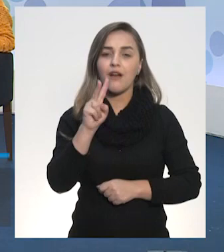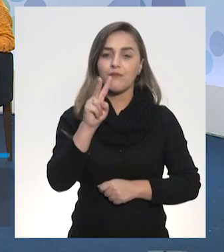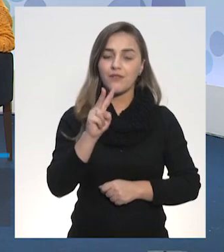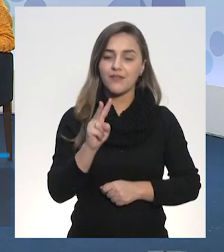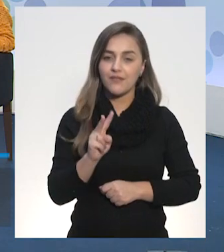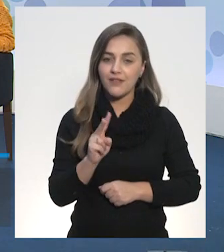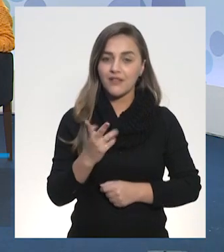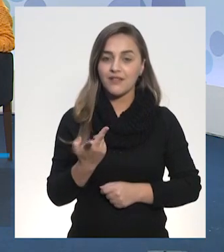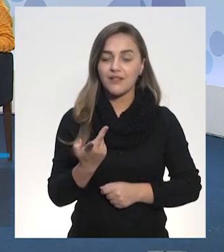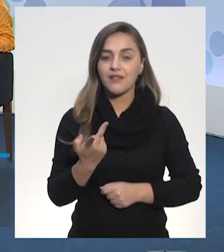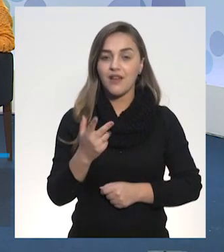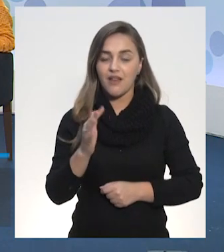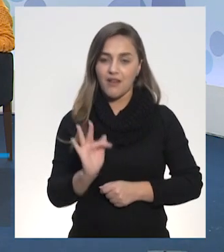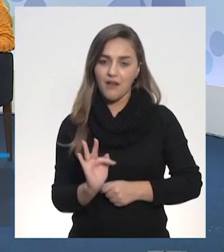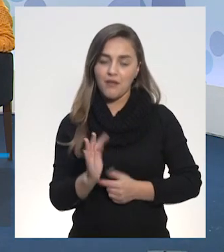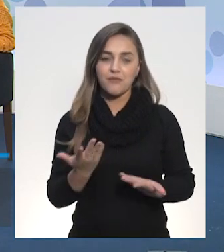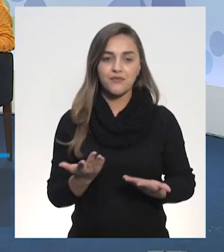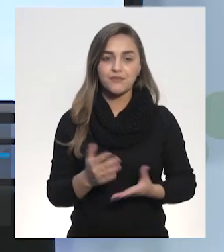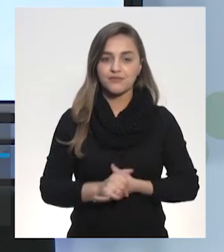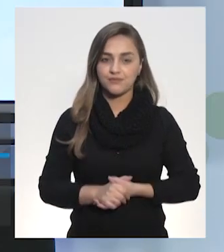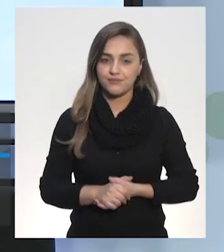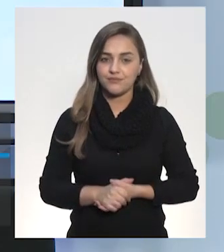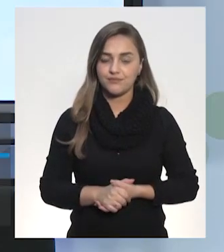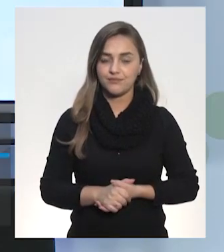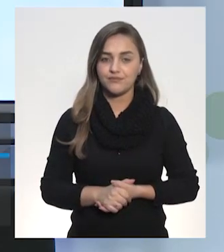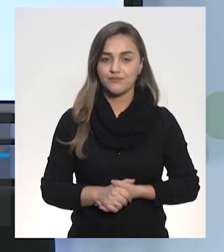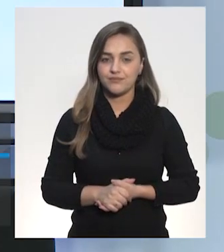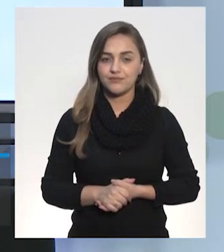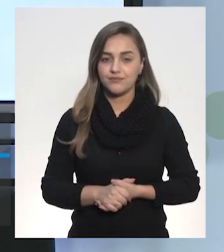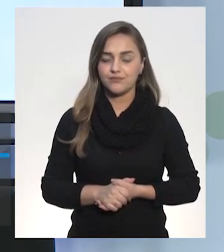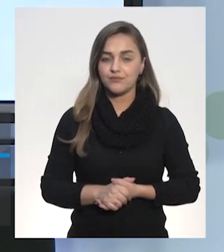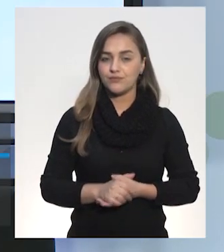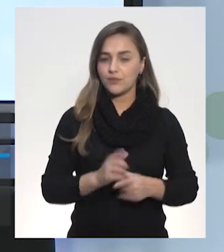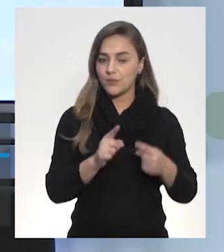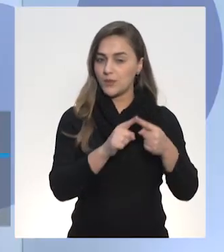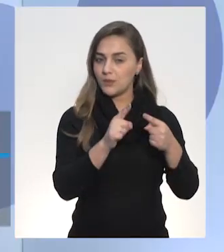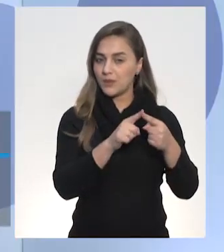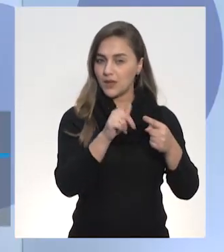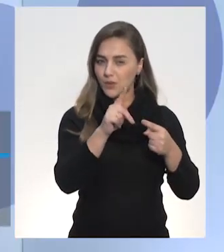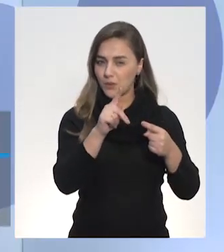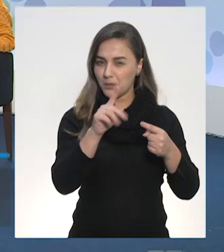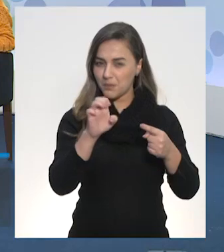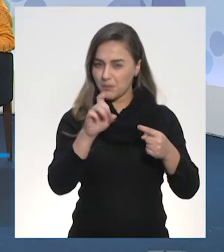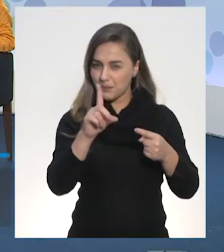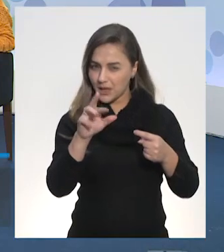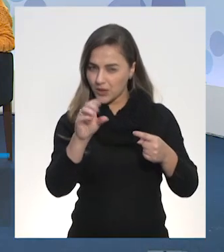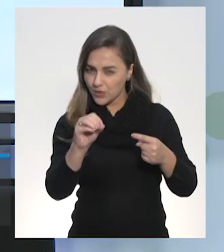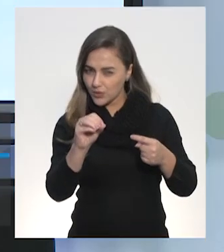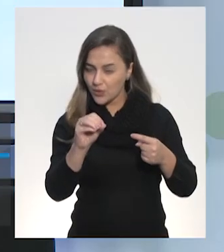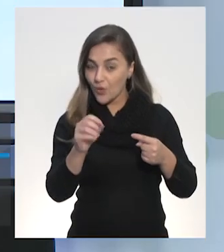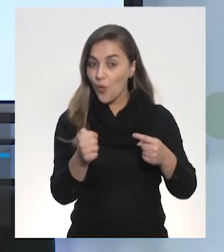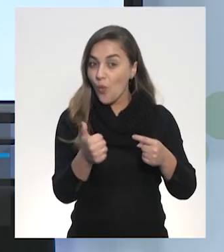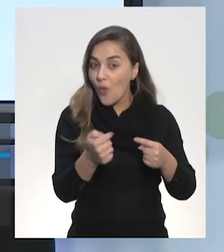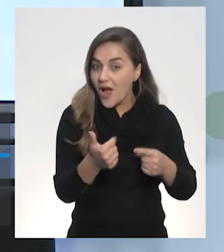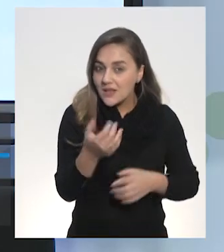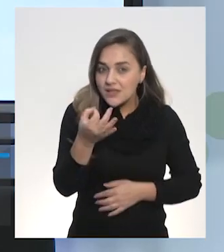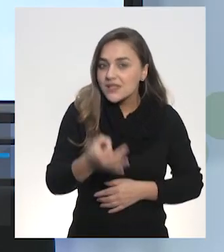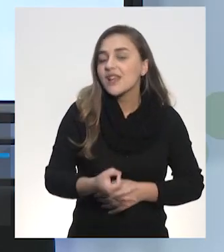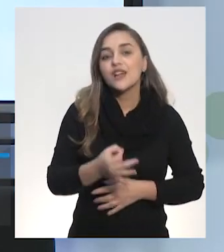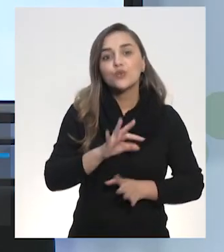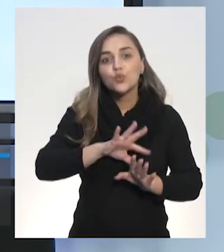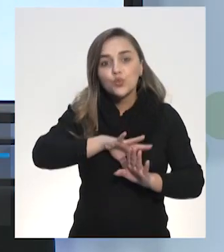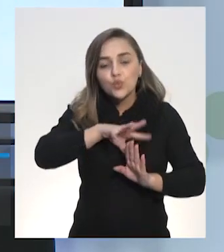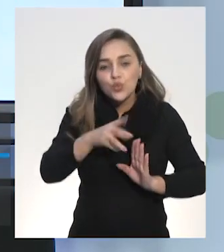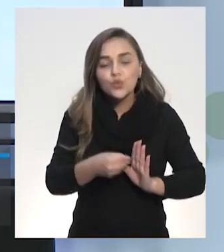V e F. Então, olha só. Então, o primeiro foi o Pedro. Pedro. O Pedro, ele quase acertou tudo, hein? Se fosse uma prova, ele